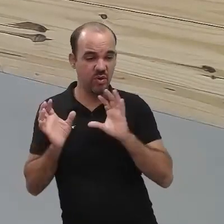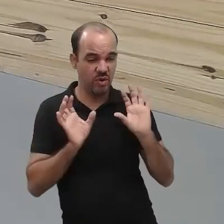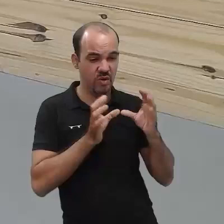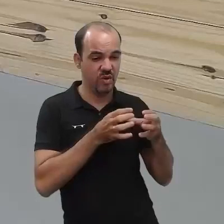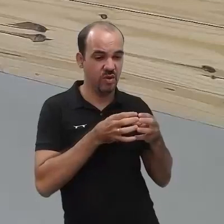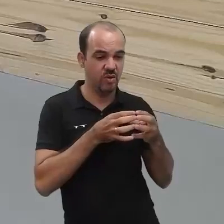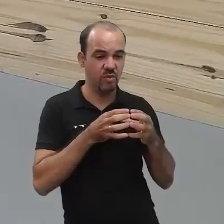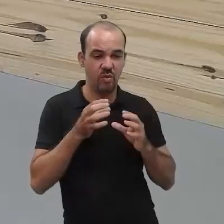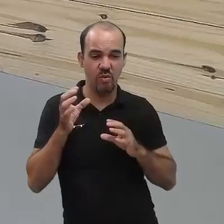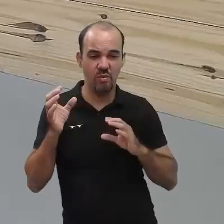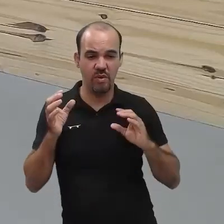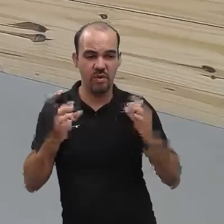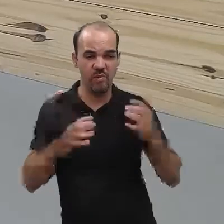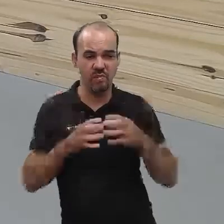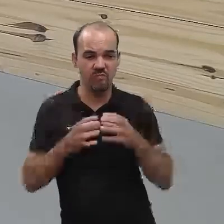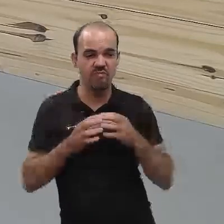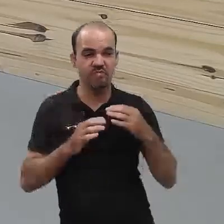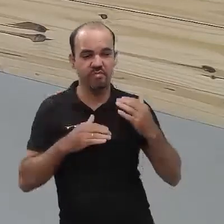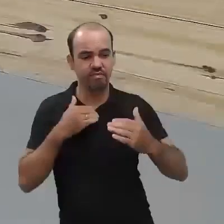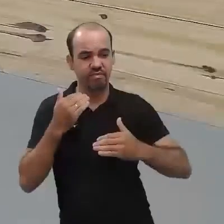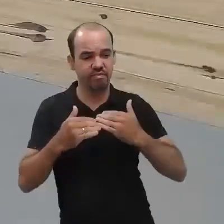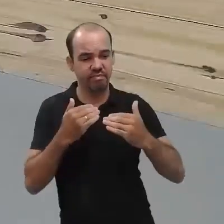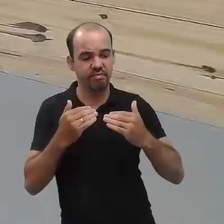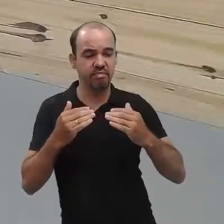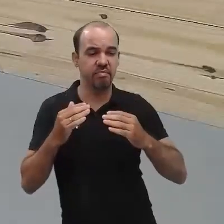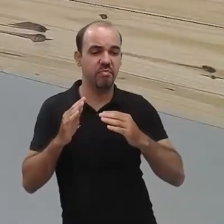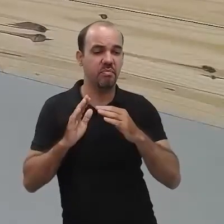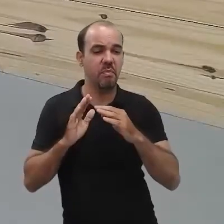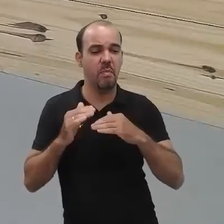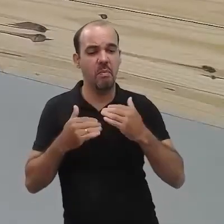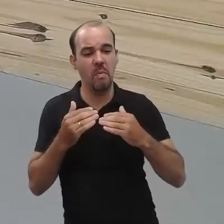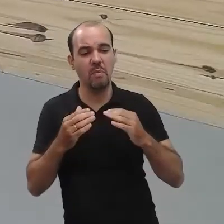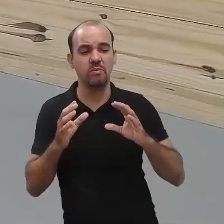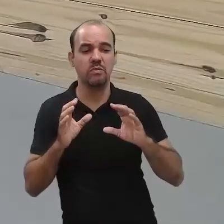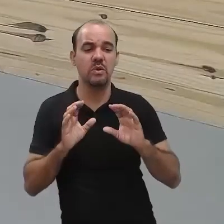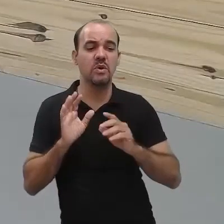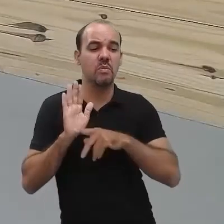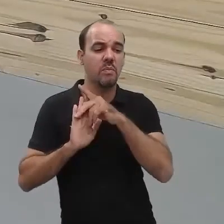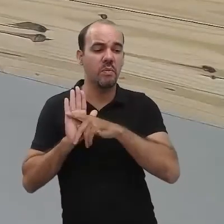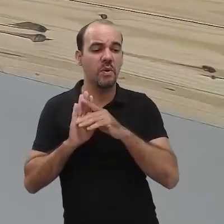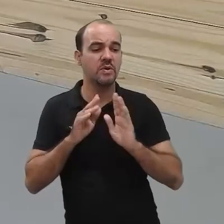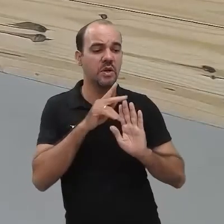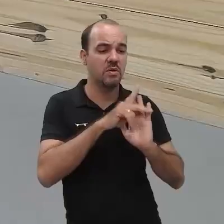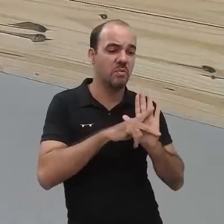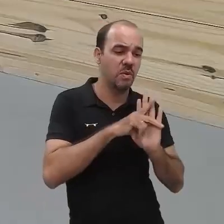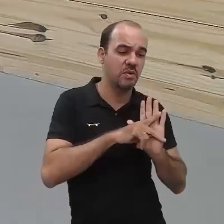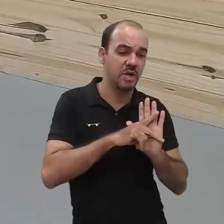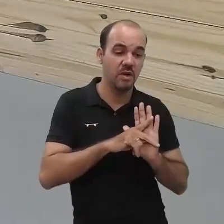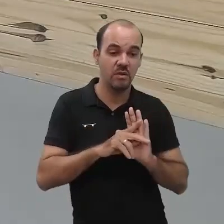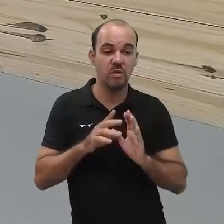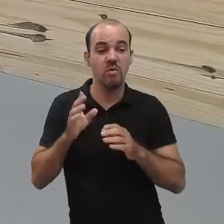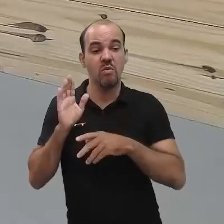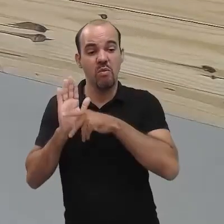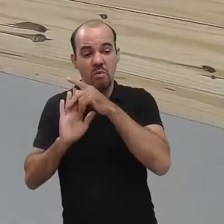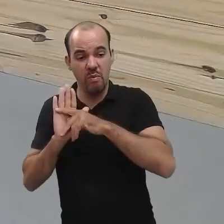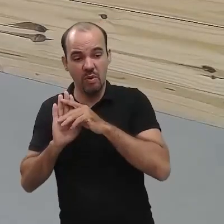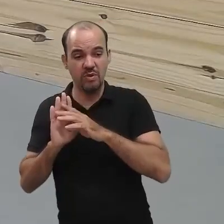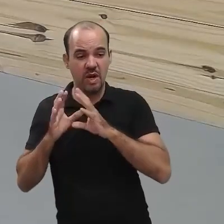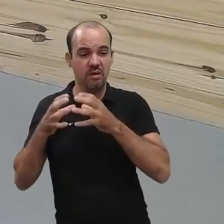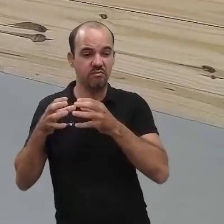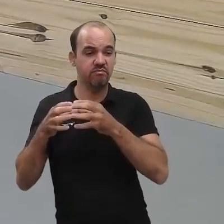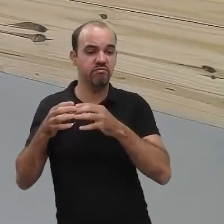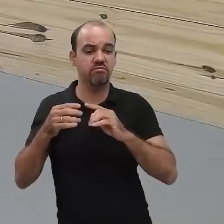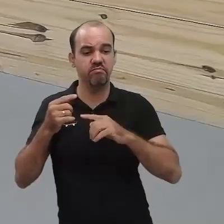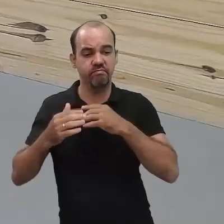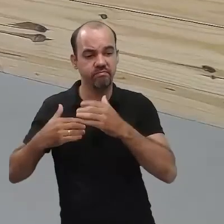processos, né, dois processos de poder, dois projetos de educação. Um realmente emancipador e outro